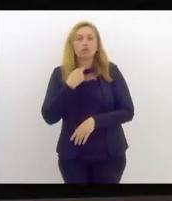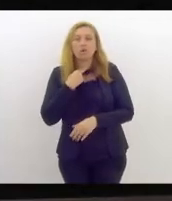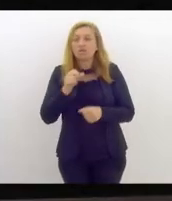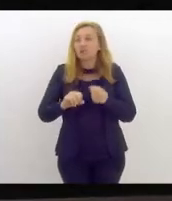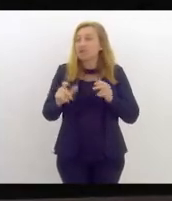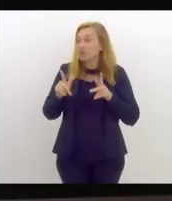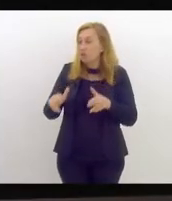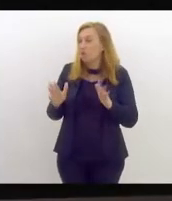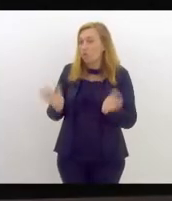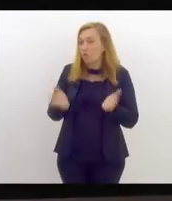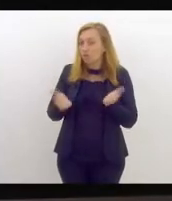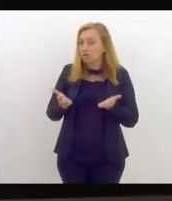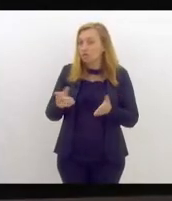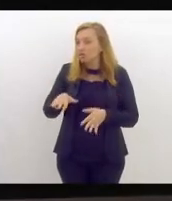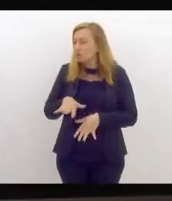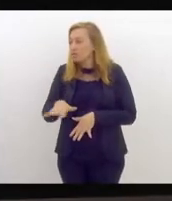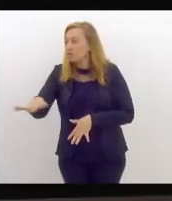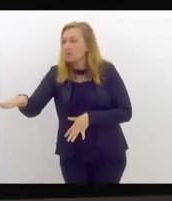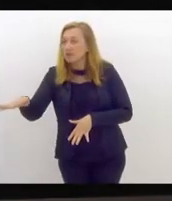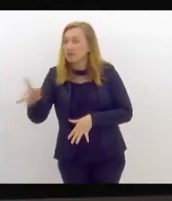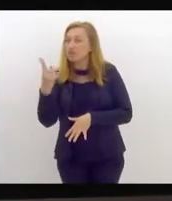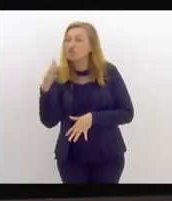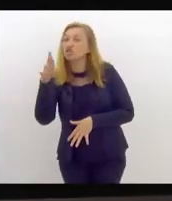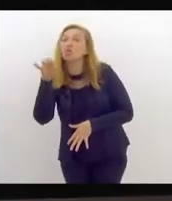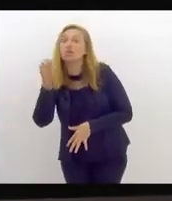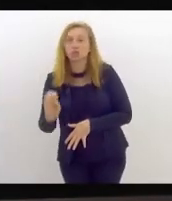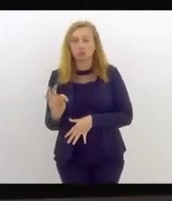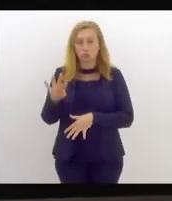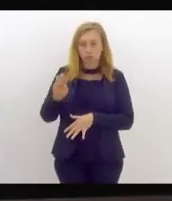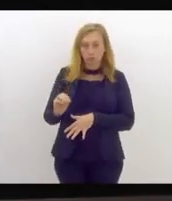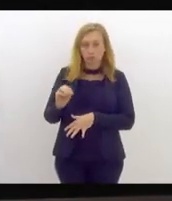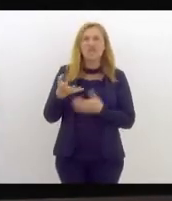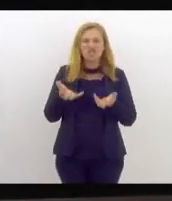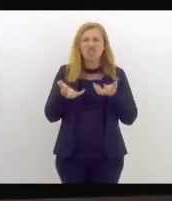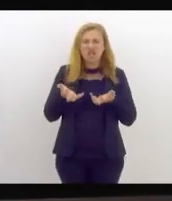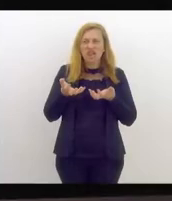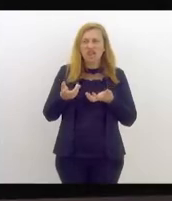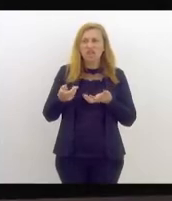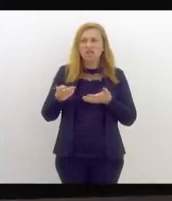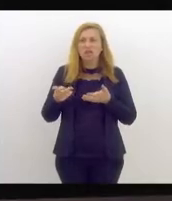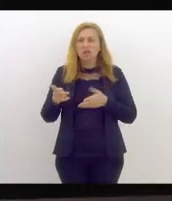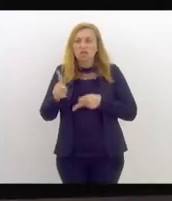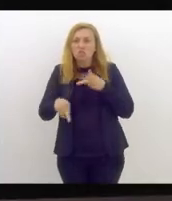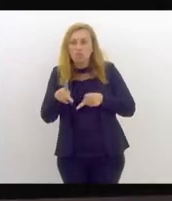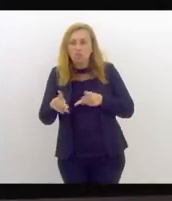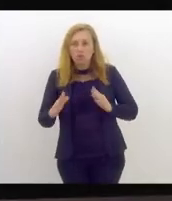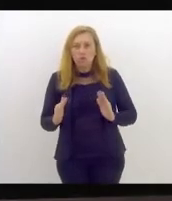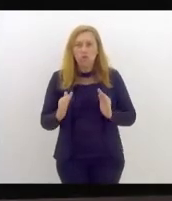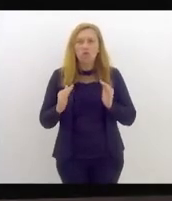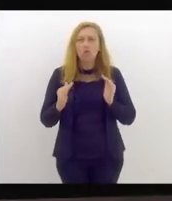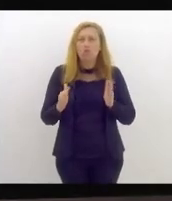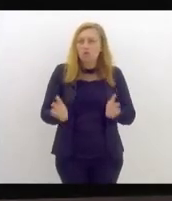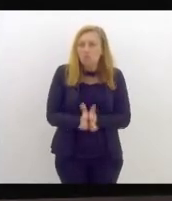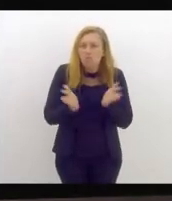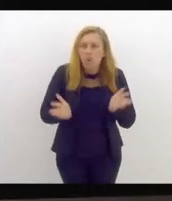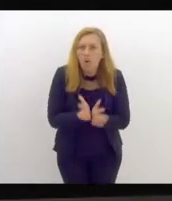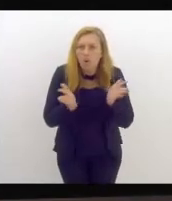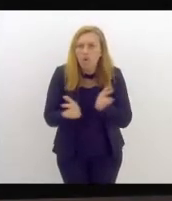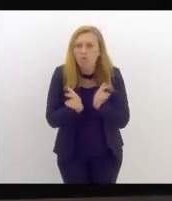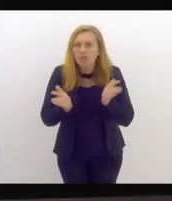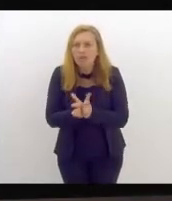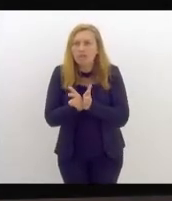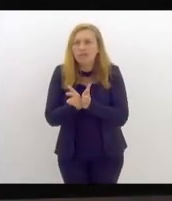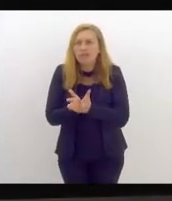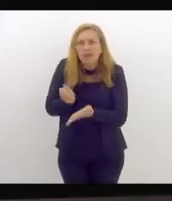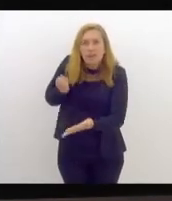já somos tiveram em outras comunidades colocando hidrômetro eles querem que a comunidade baixa renda da Periferia das favelas dos